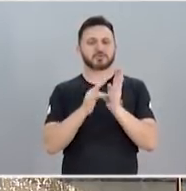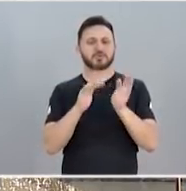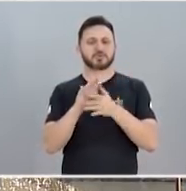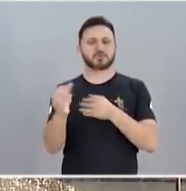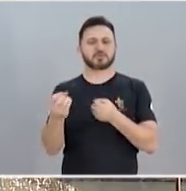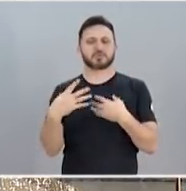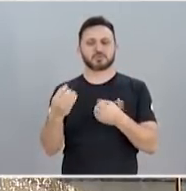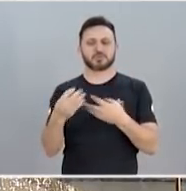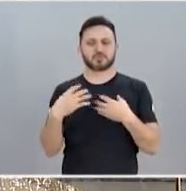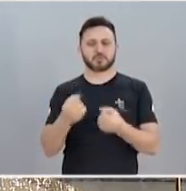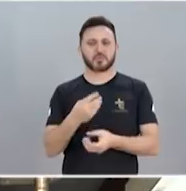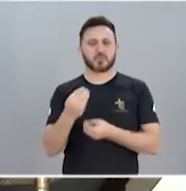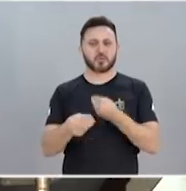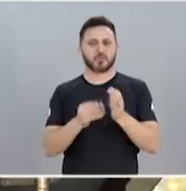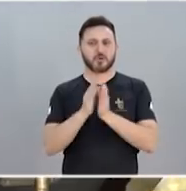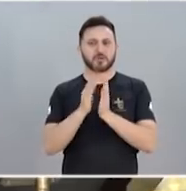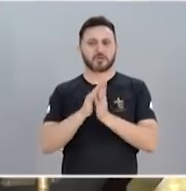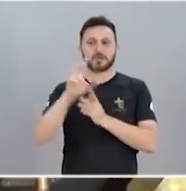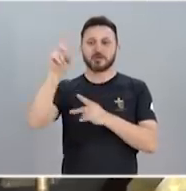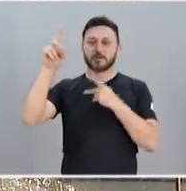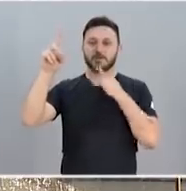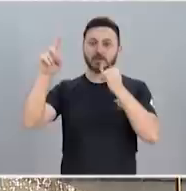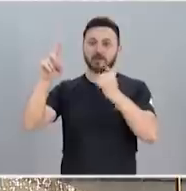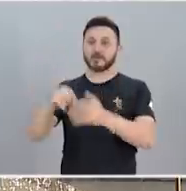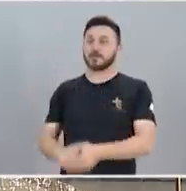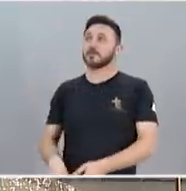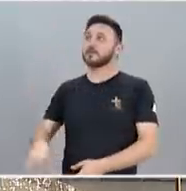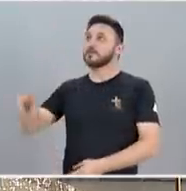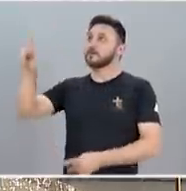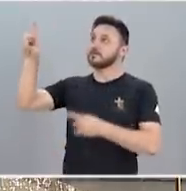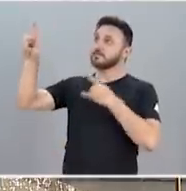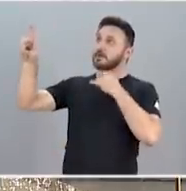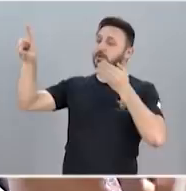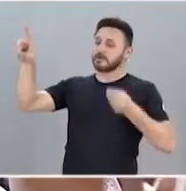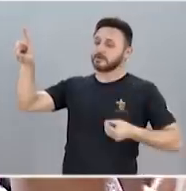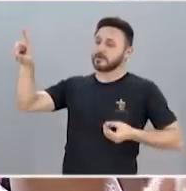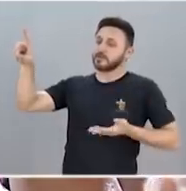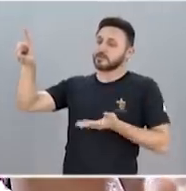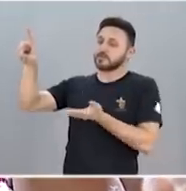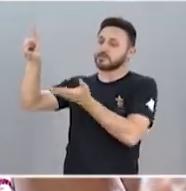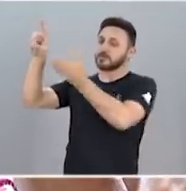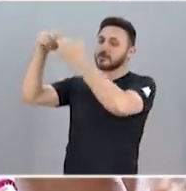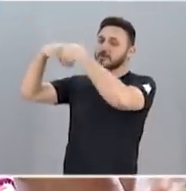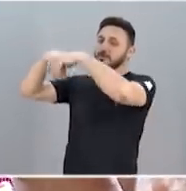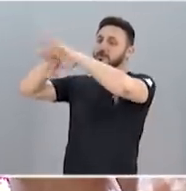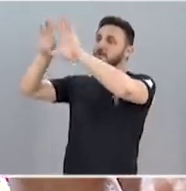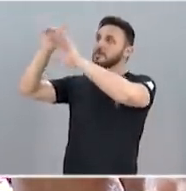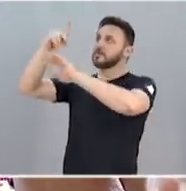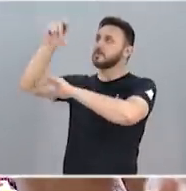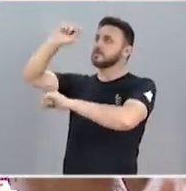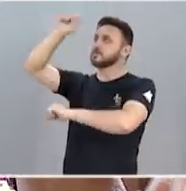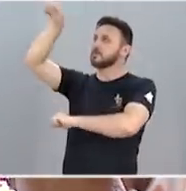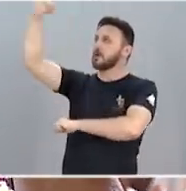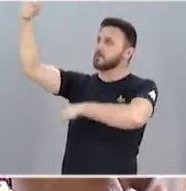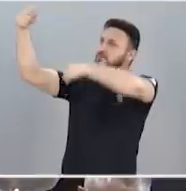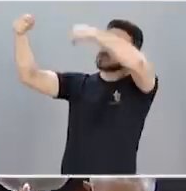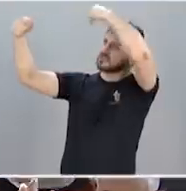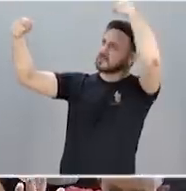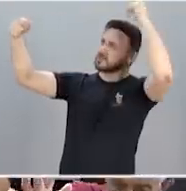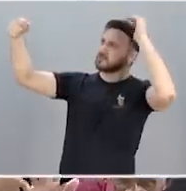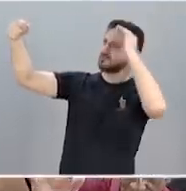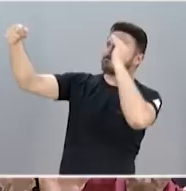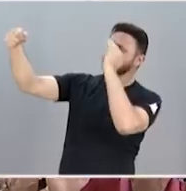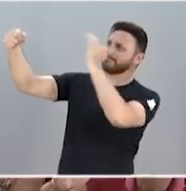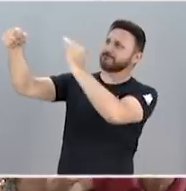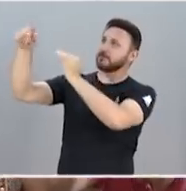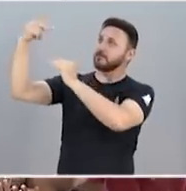nos ensinou a rezar ao Pai. Pai nosso, que estais nos céus, santificado